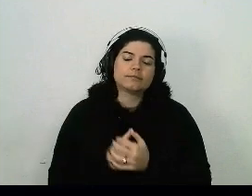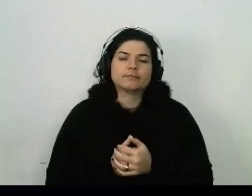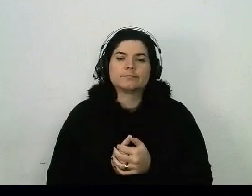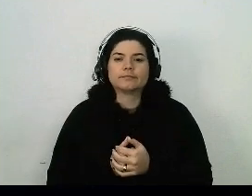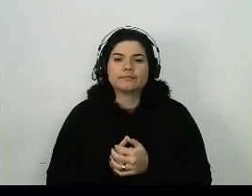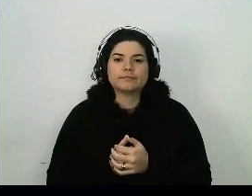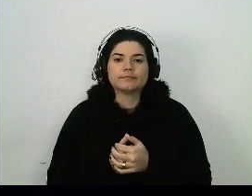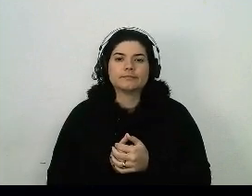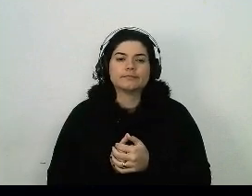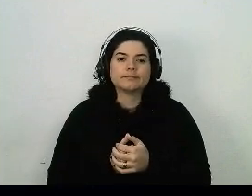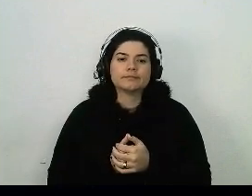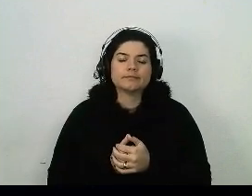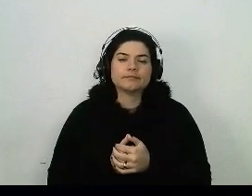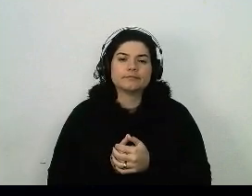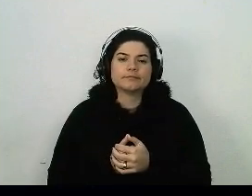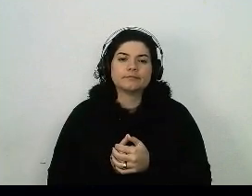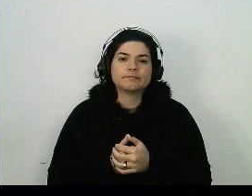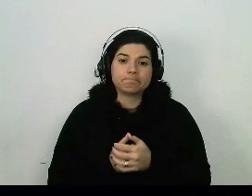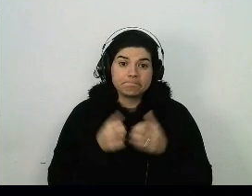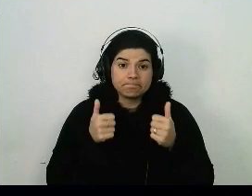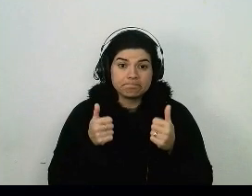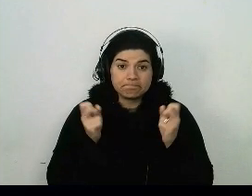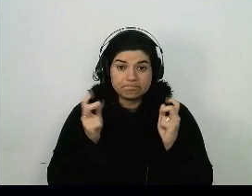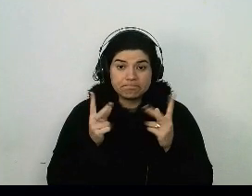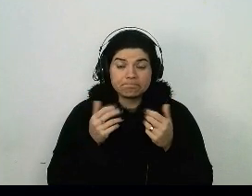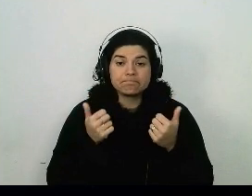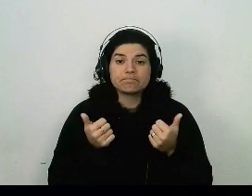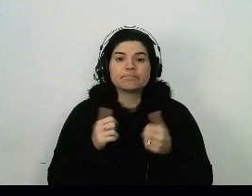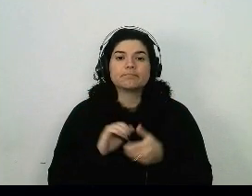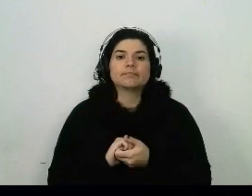beleza pessoal com isso